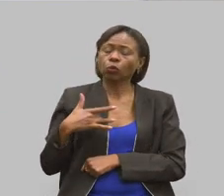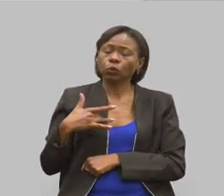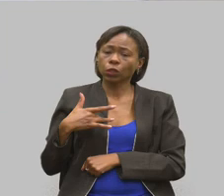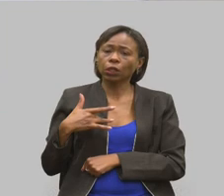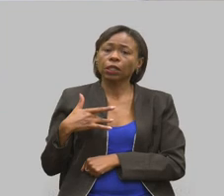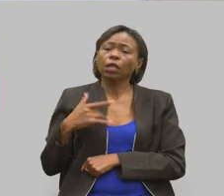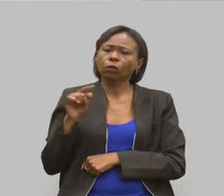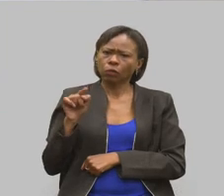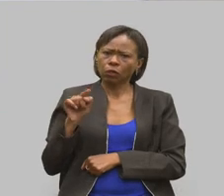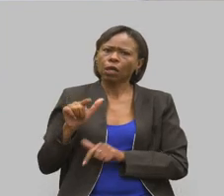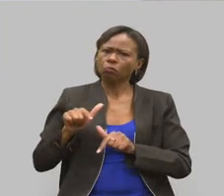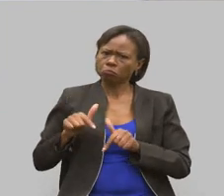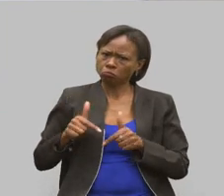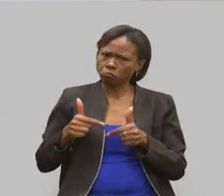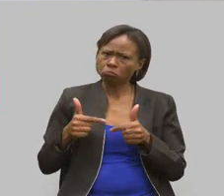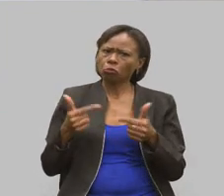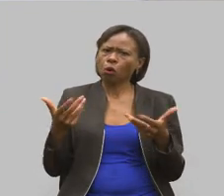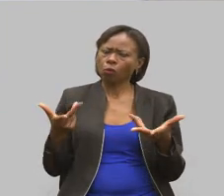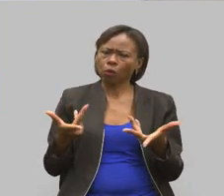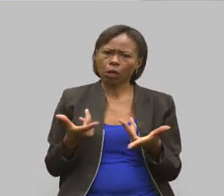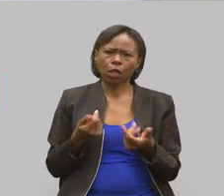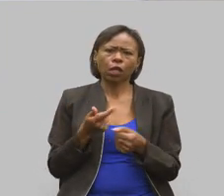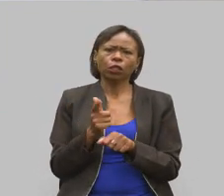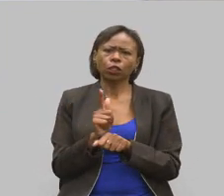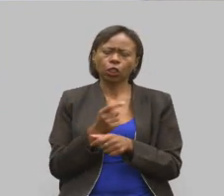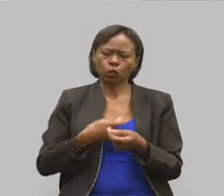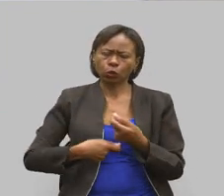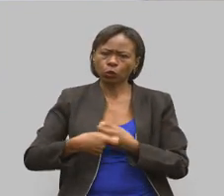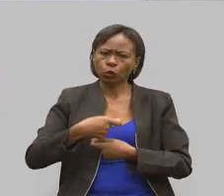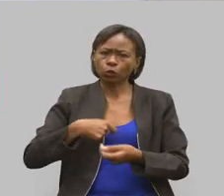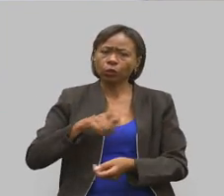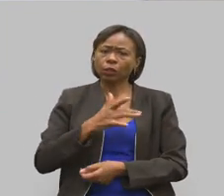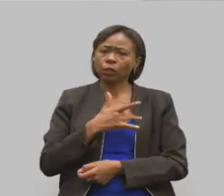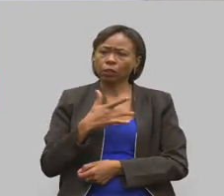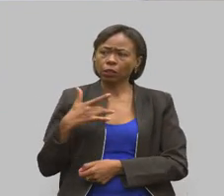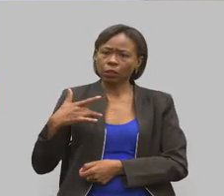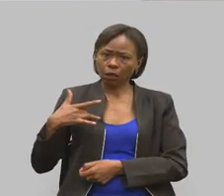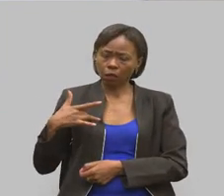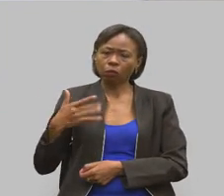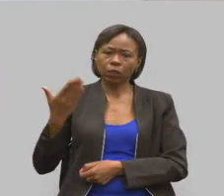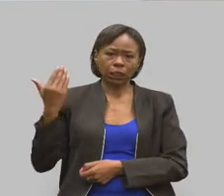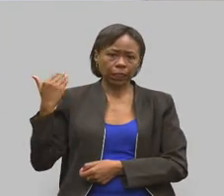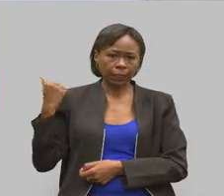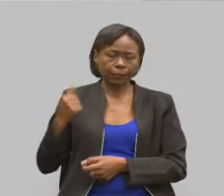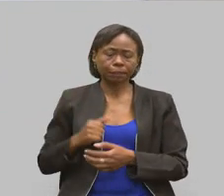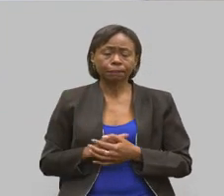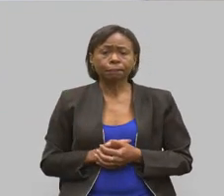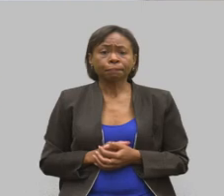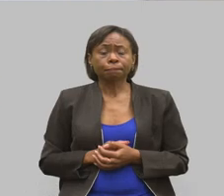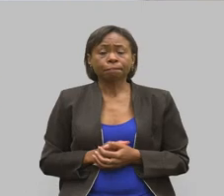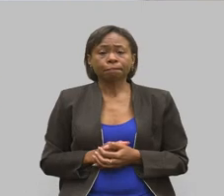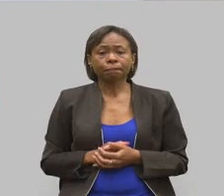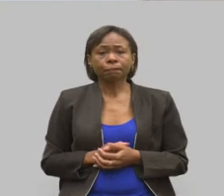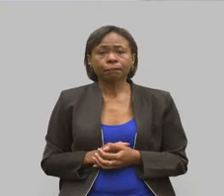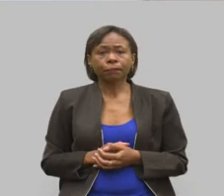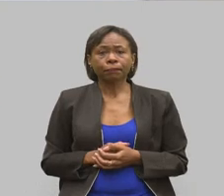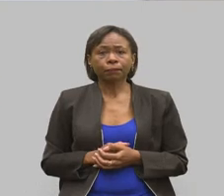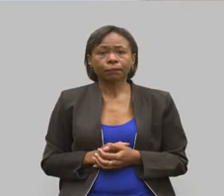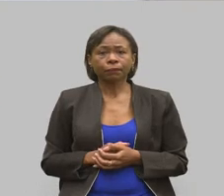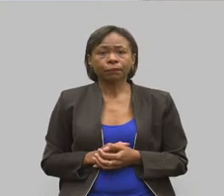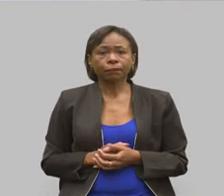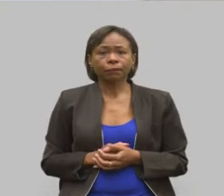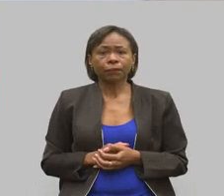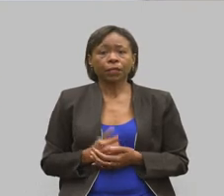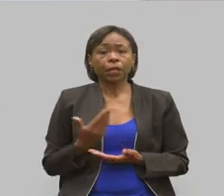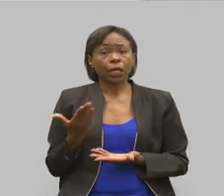de ser Serviços de Saúde né na sua carreira antes do ser parlamentar E aí enquanto presidente de um